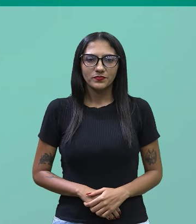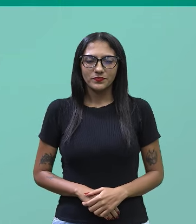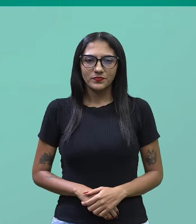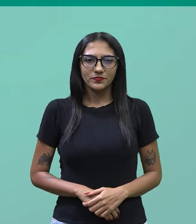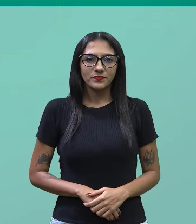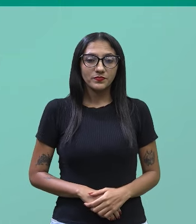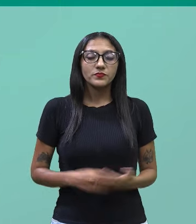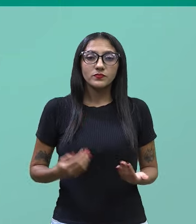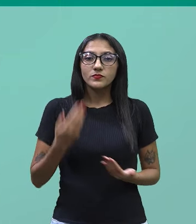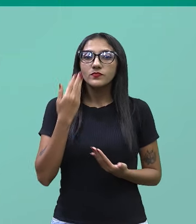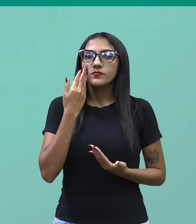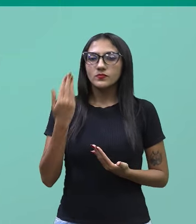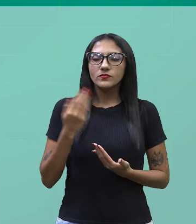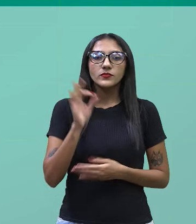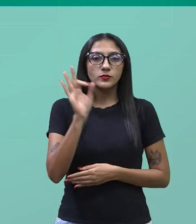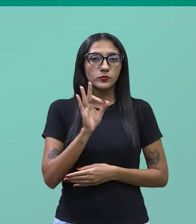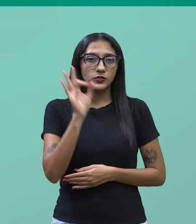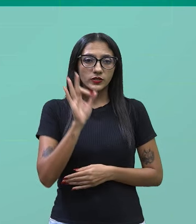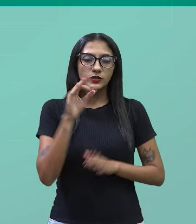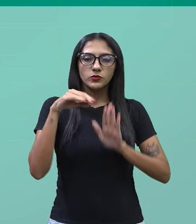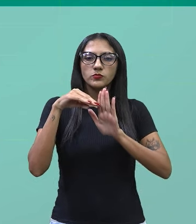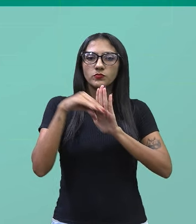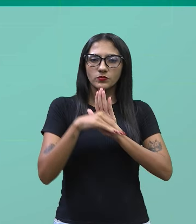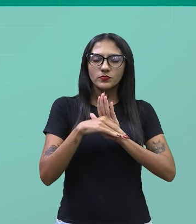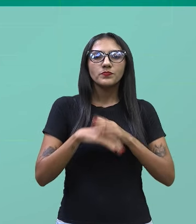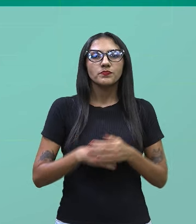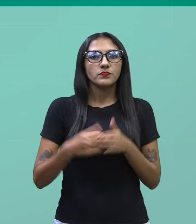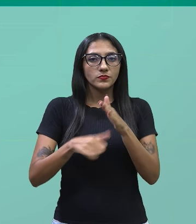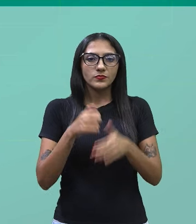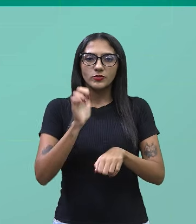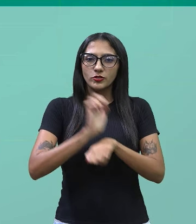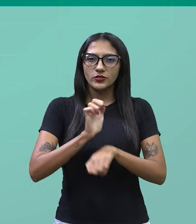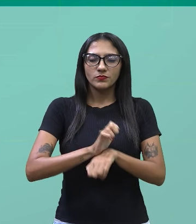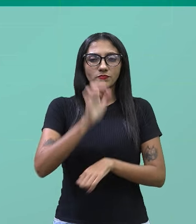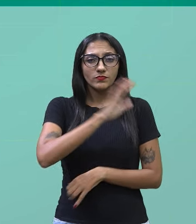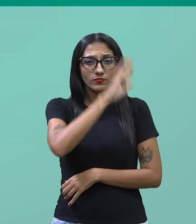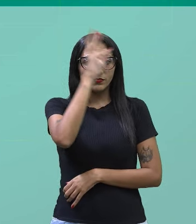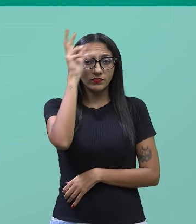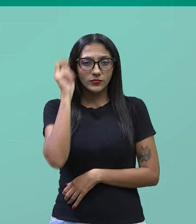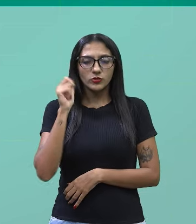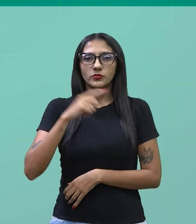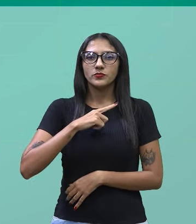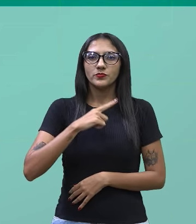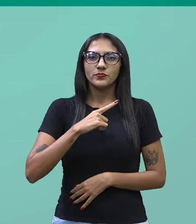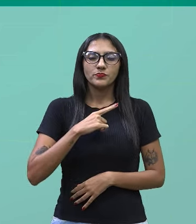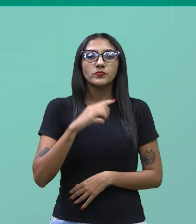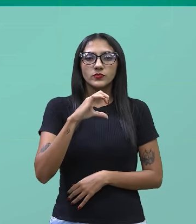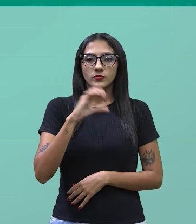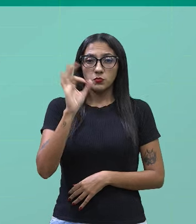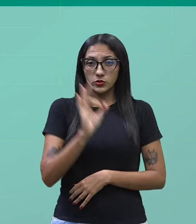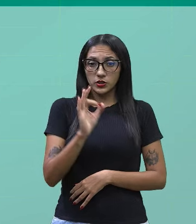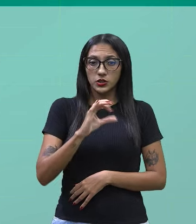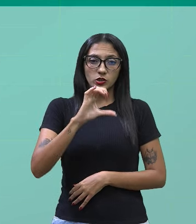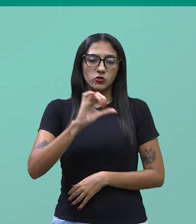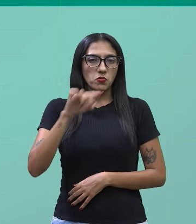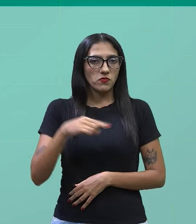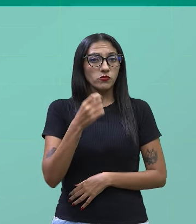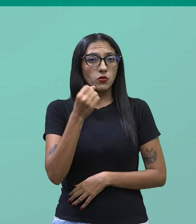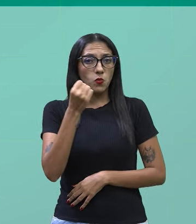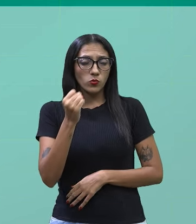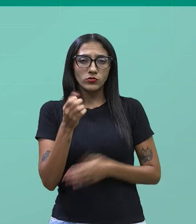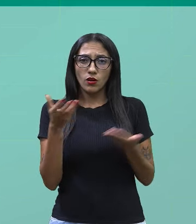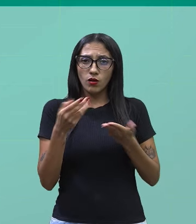taxa de desocupação vamos lá então analisar começando pelo Amazonas que apresentava ali uma taxa de 9,8 e